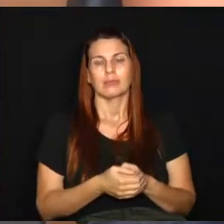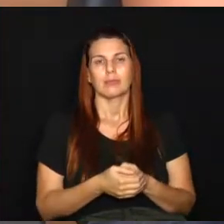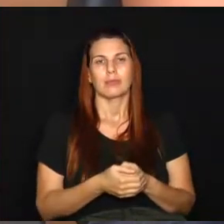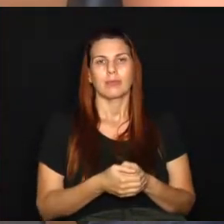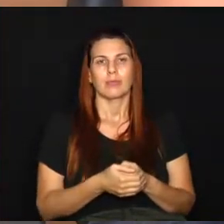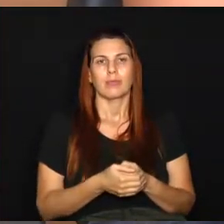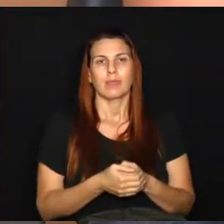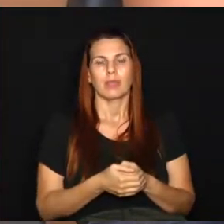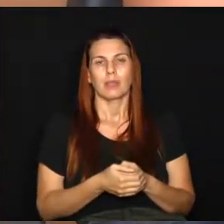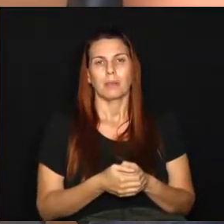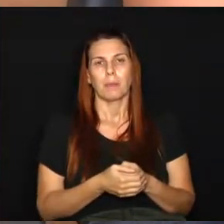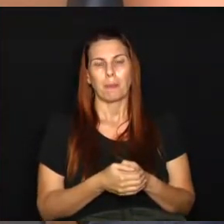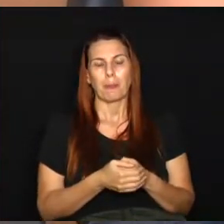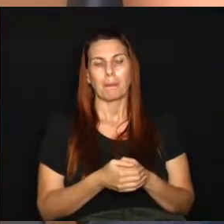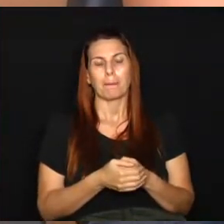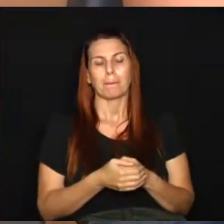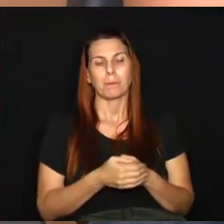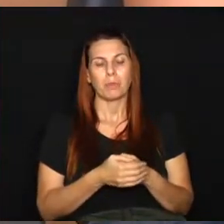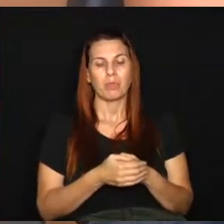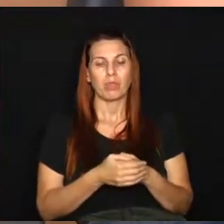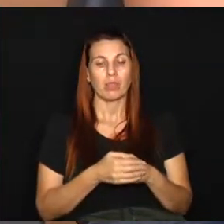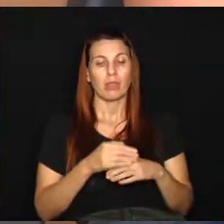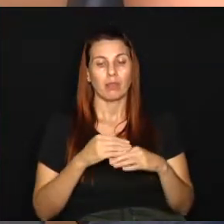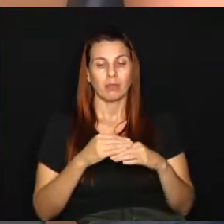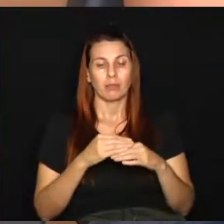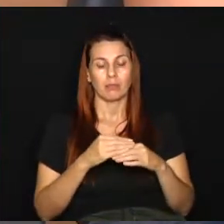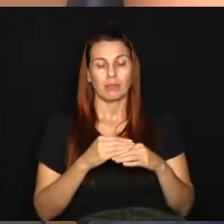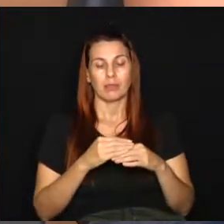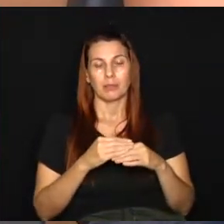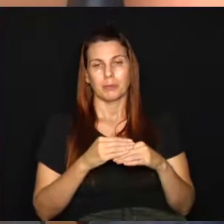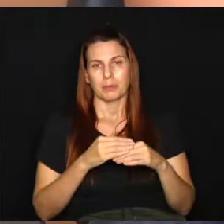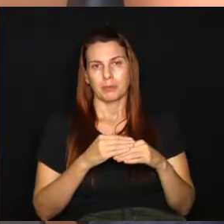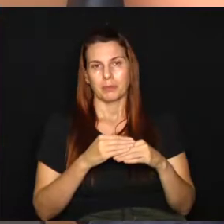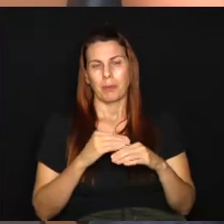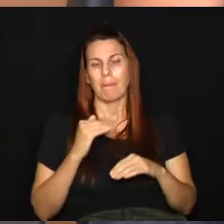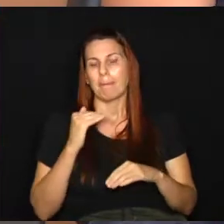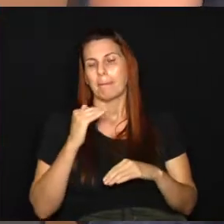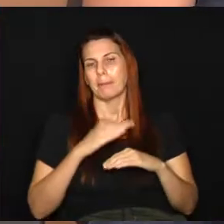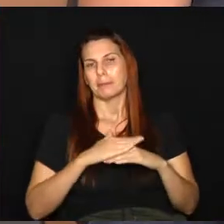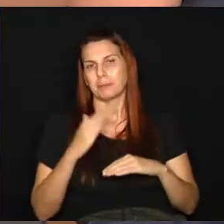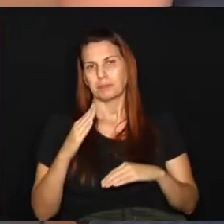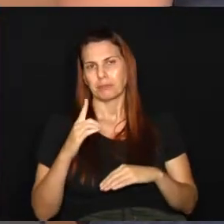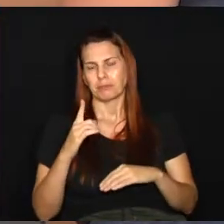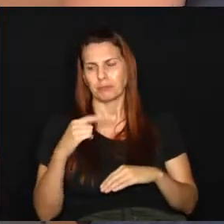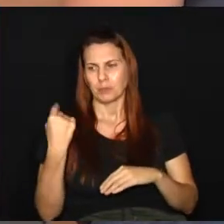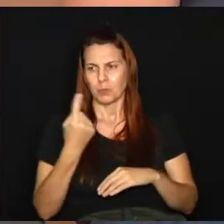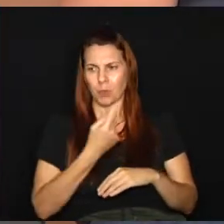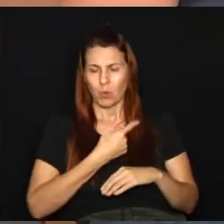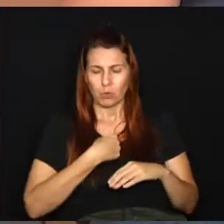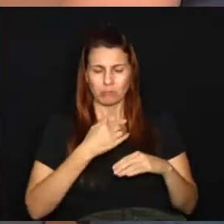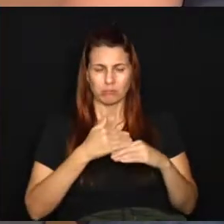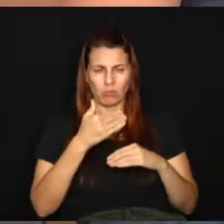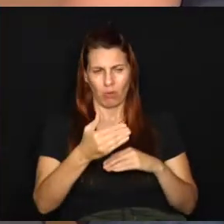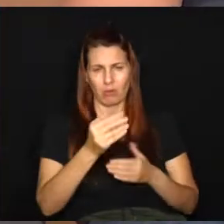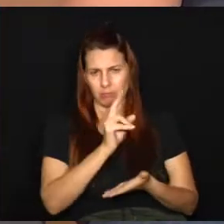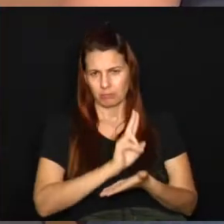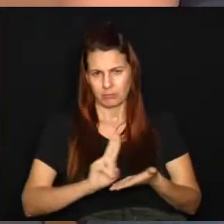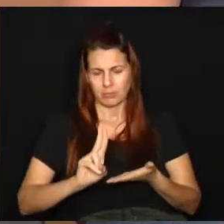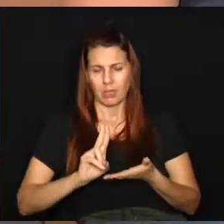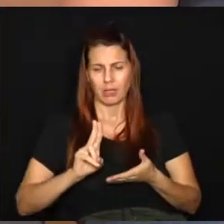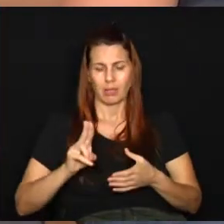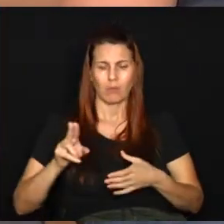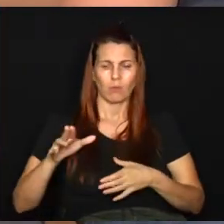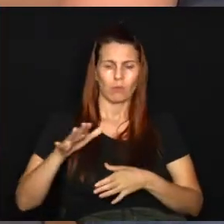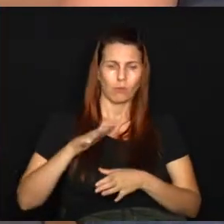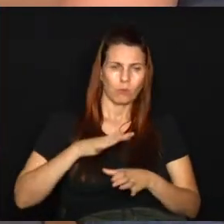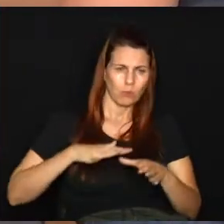Para além assim da universidade, a gente tem se envolvido e a gente